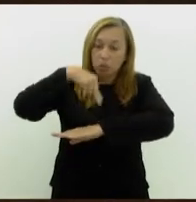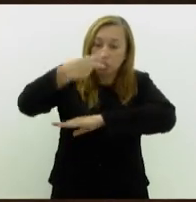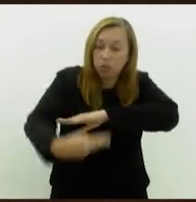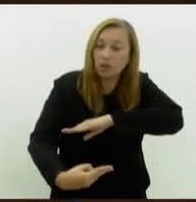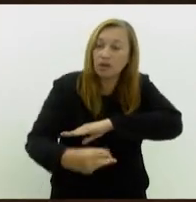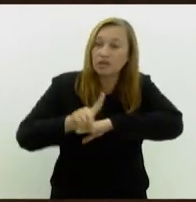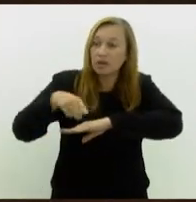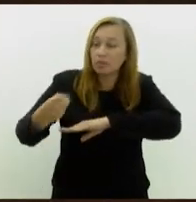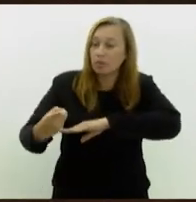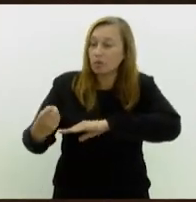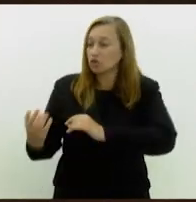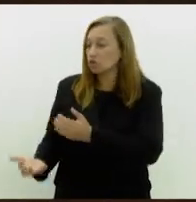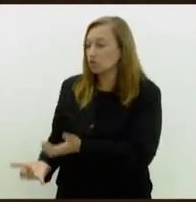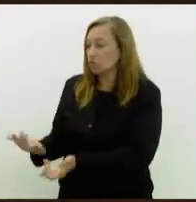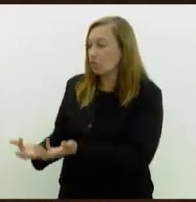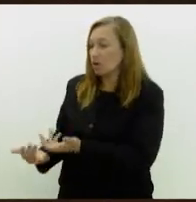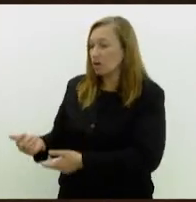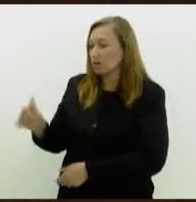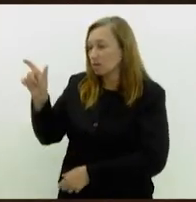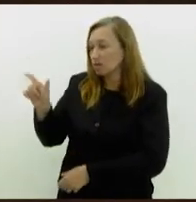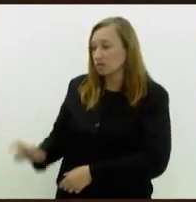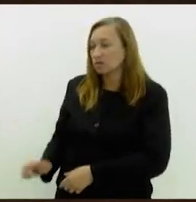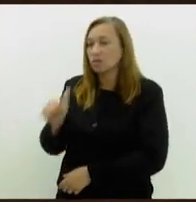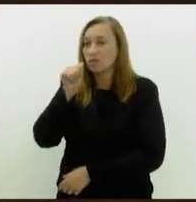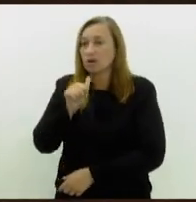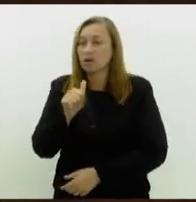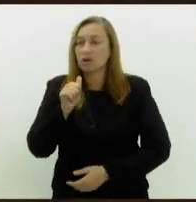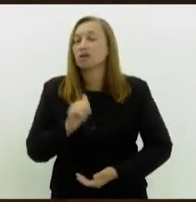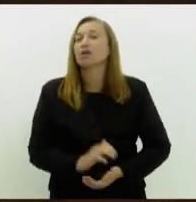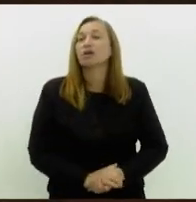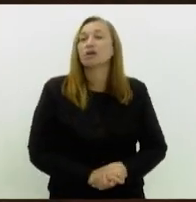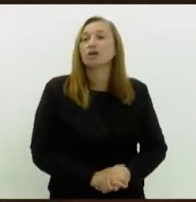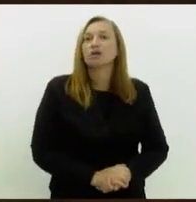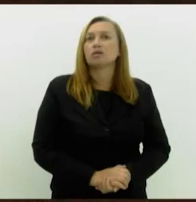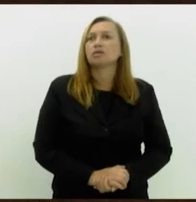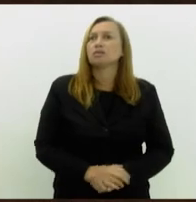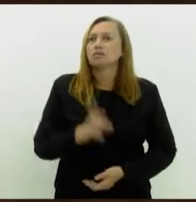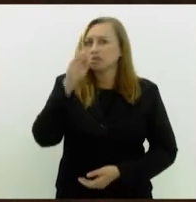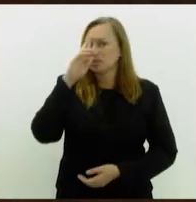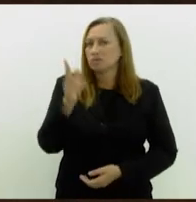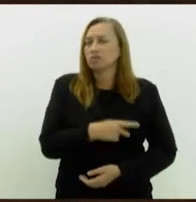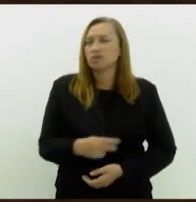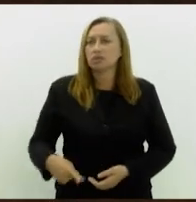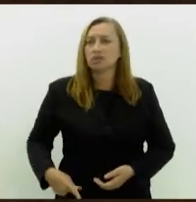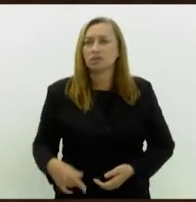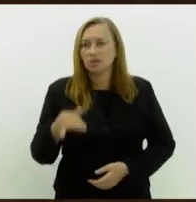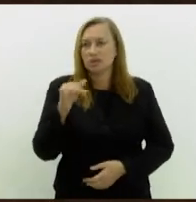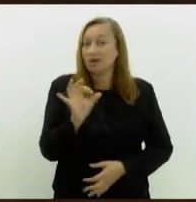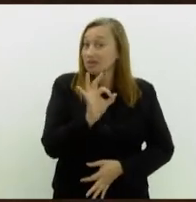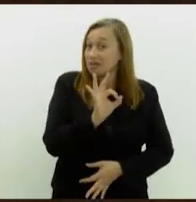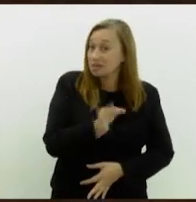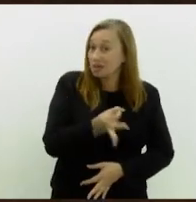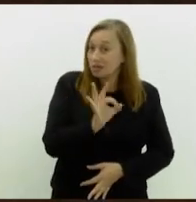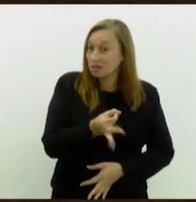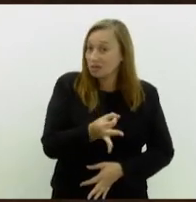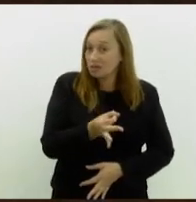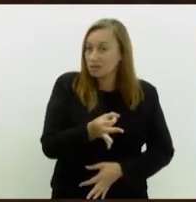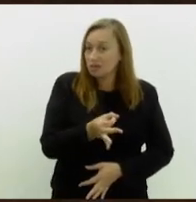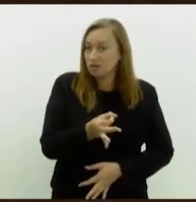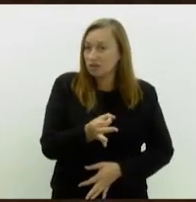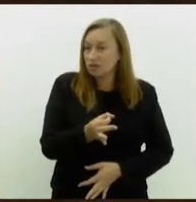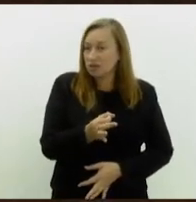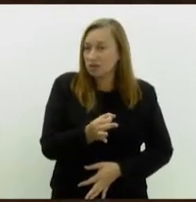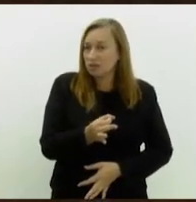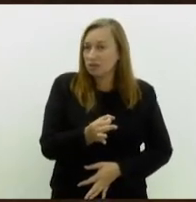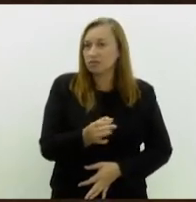depois de cometer esse ato ou seja senhora presidenta é evidente que o que